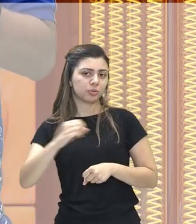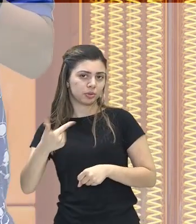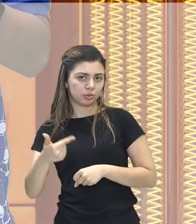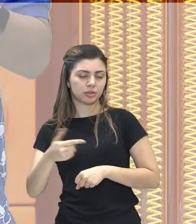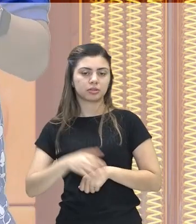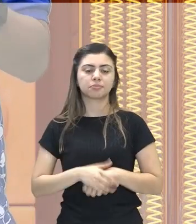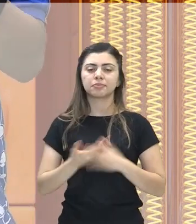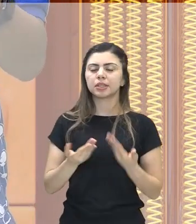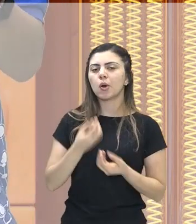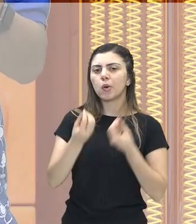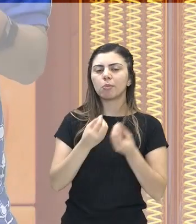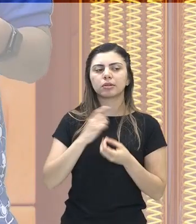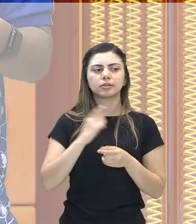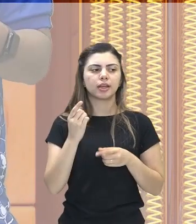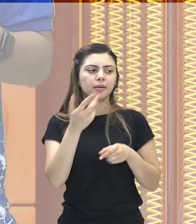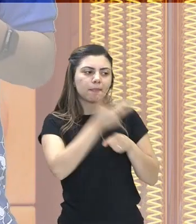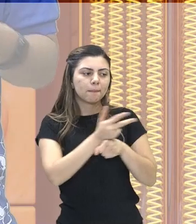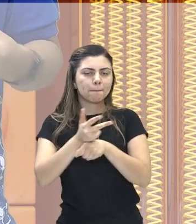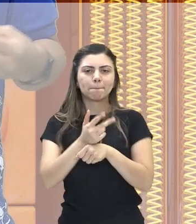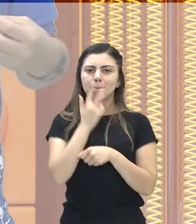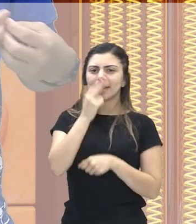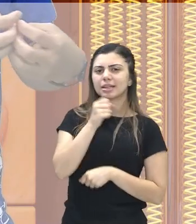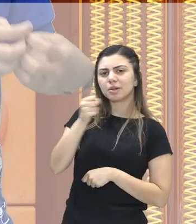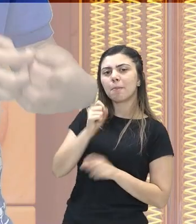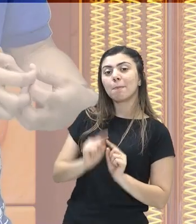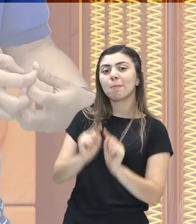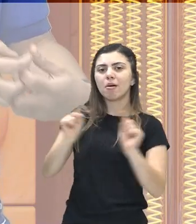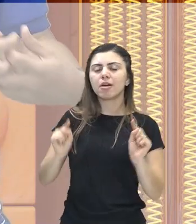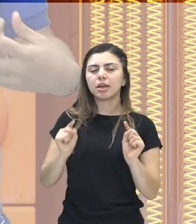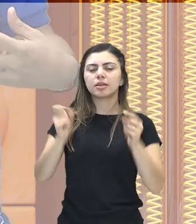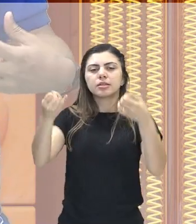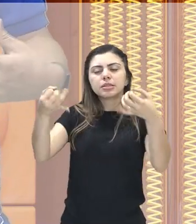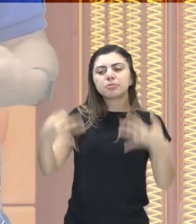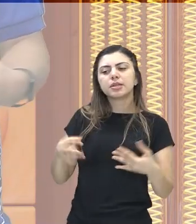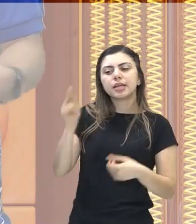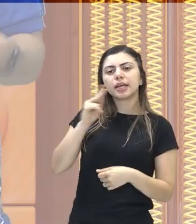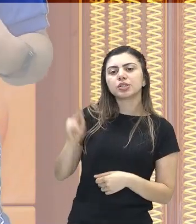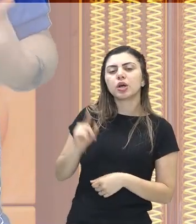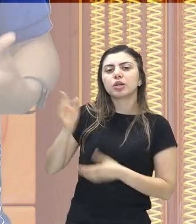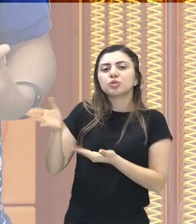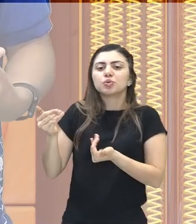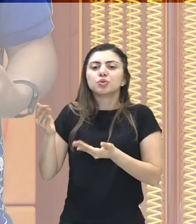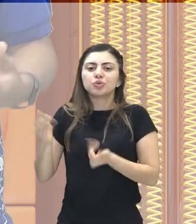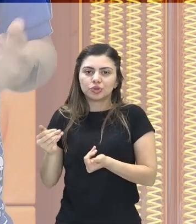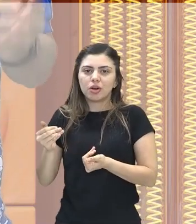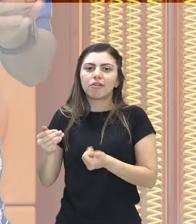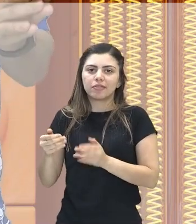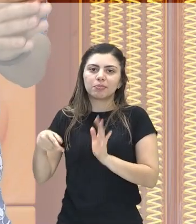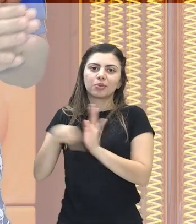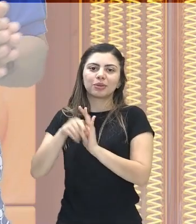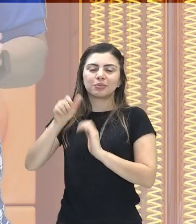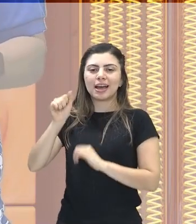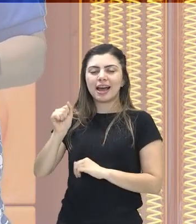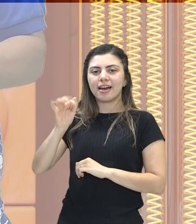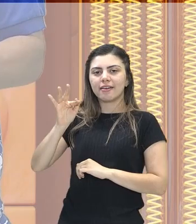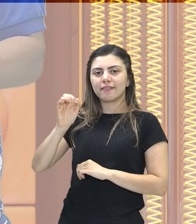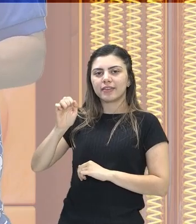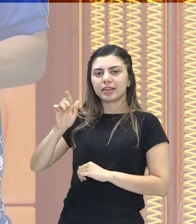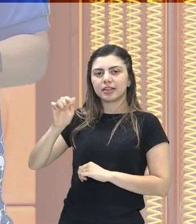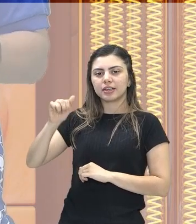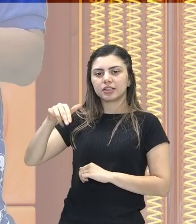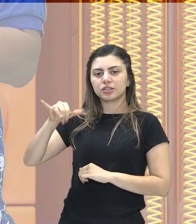é filmado, parece um documentário, mas na verdade ele conta a história lá de um adolescente do Afeganistão, que ele faz todo